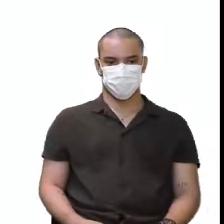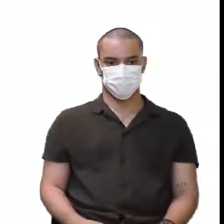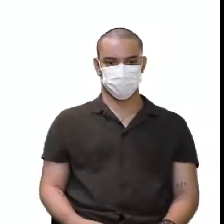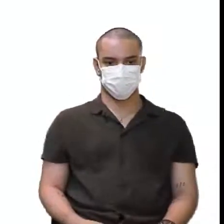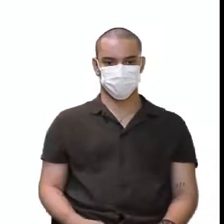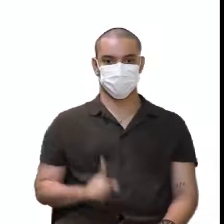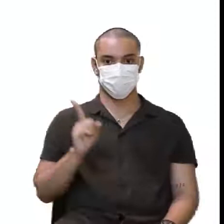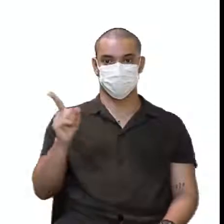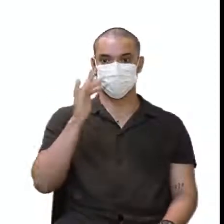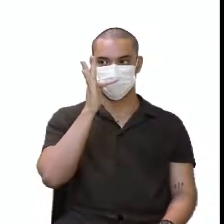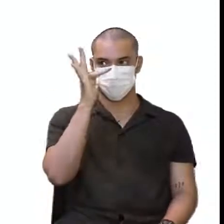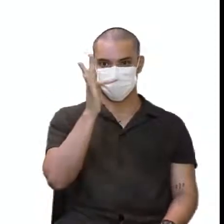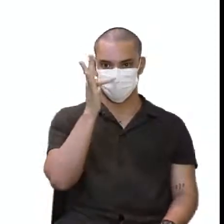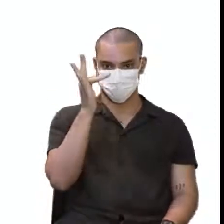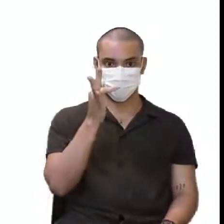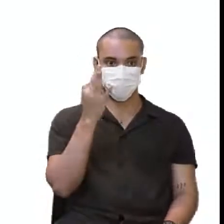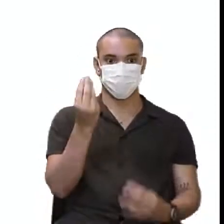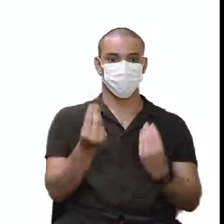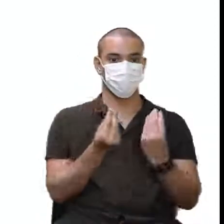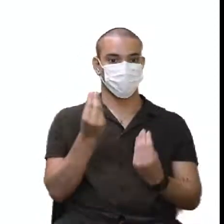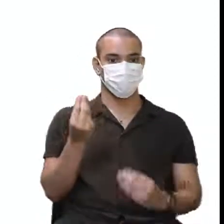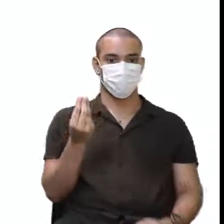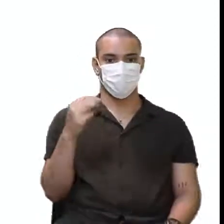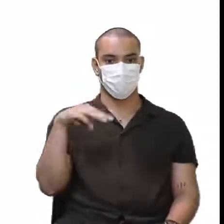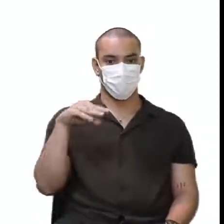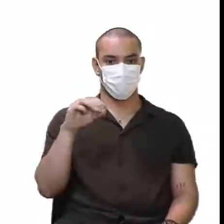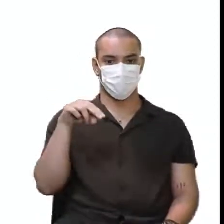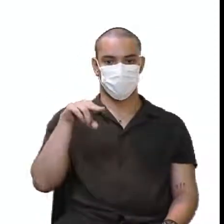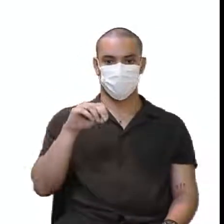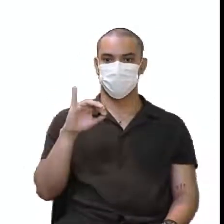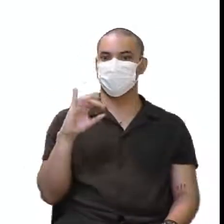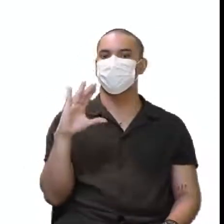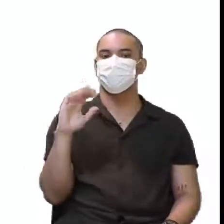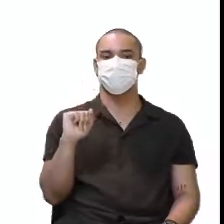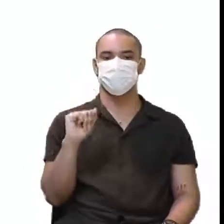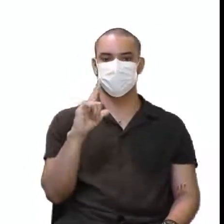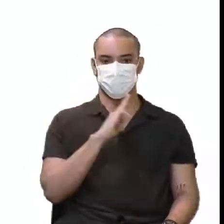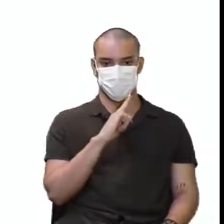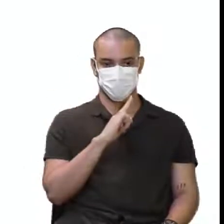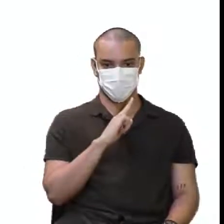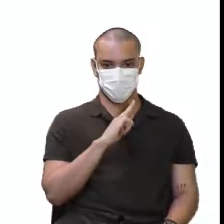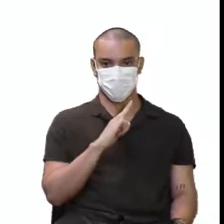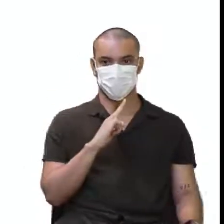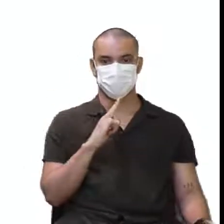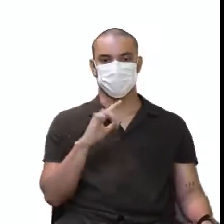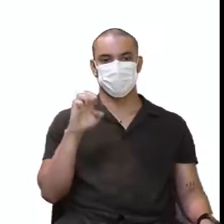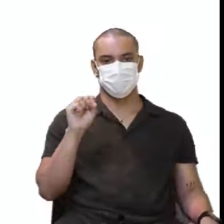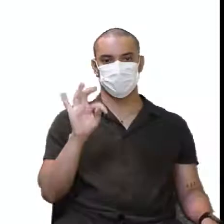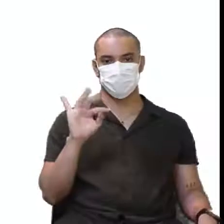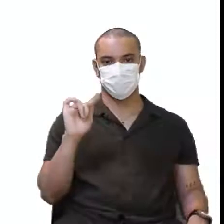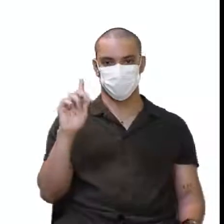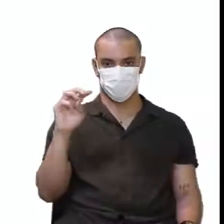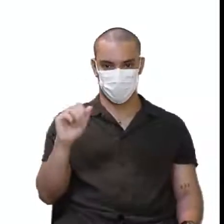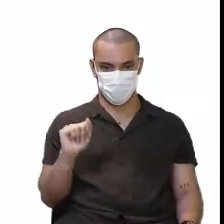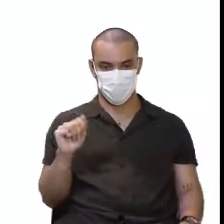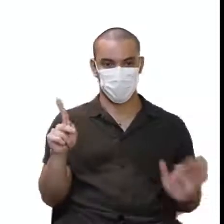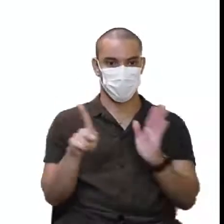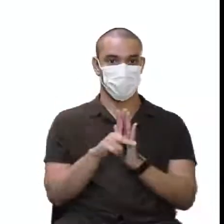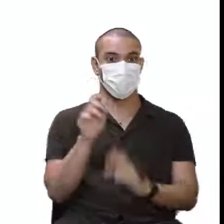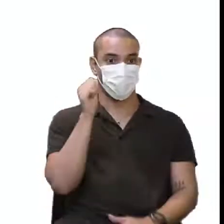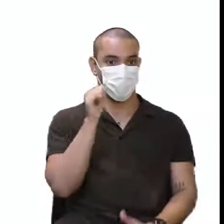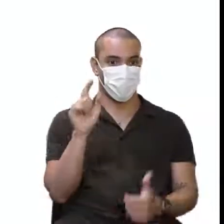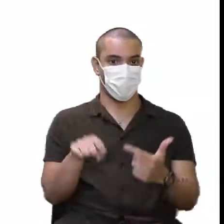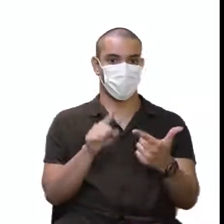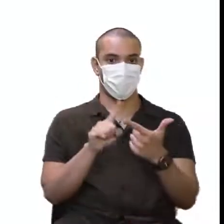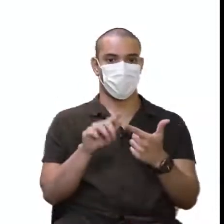Nessa planta, nessa espécie, como ela é monóica, então você tem o estigma, que é a estrutura feminina, e